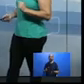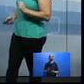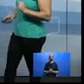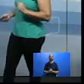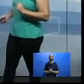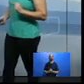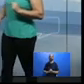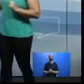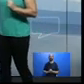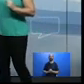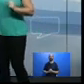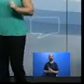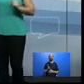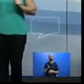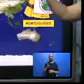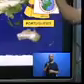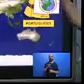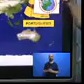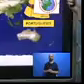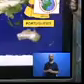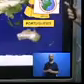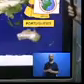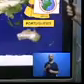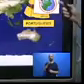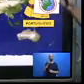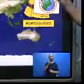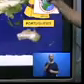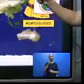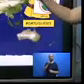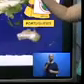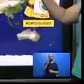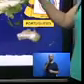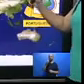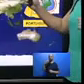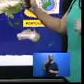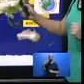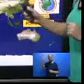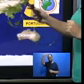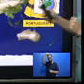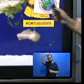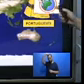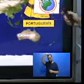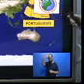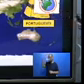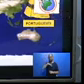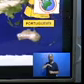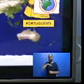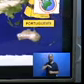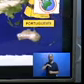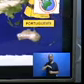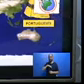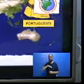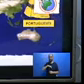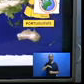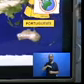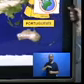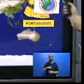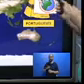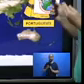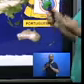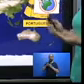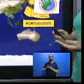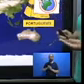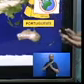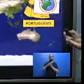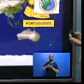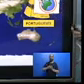Continuando. Em 1503, o rei de Portugal, ele enviou uma frota a fim